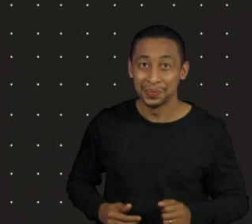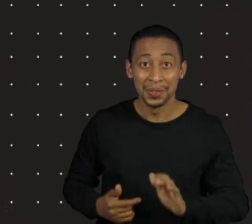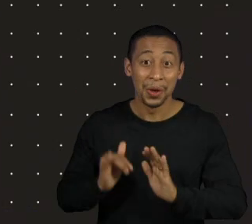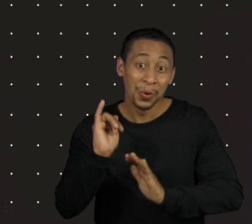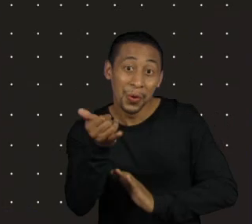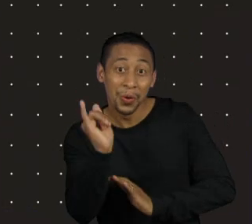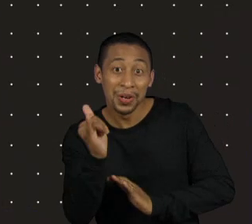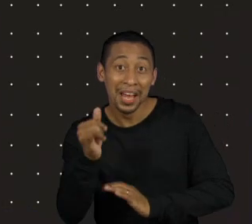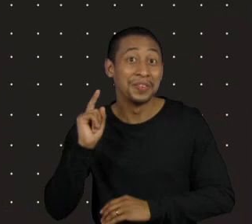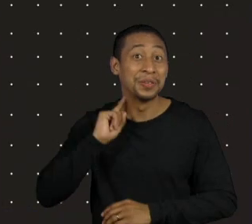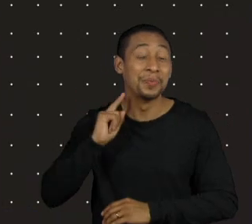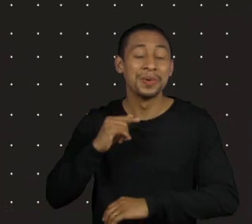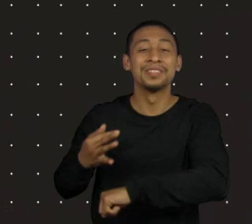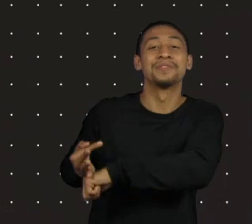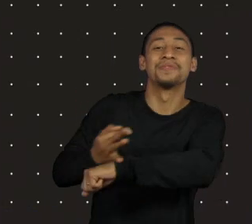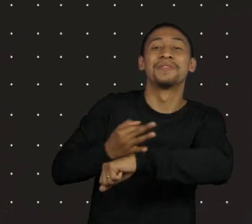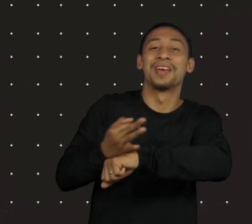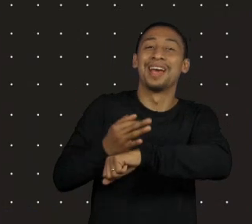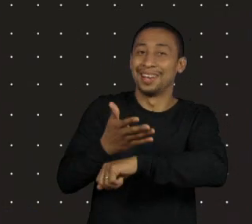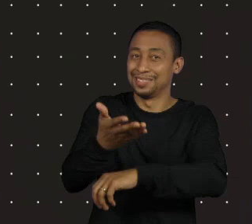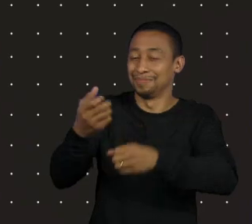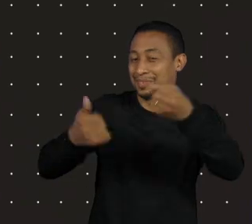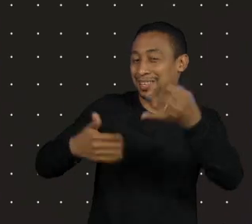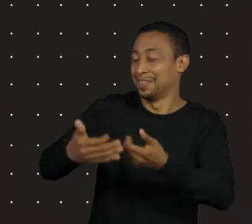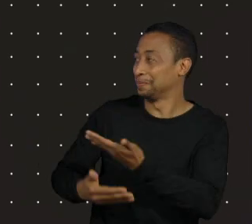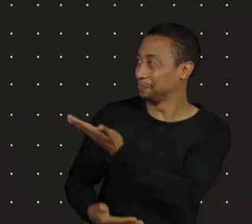de mineiros indo para as férias.